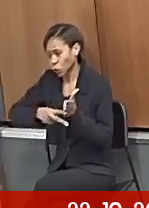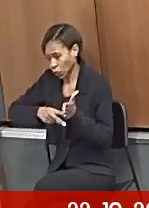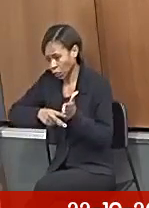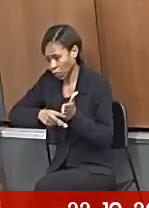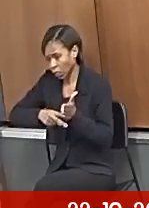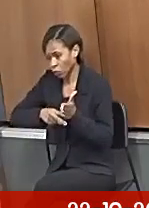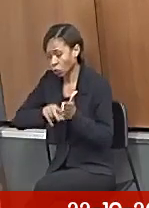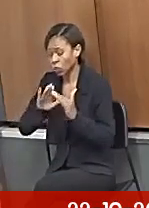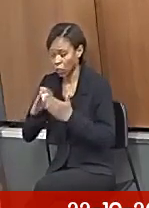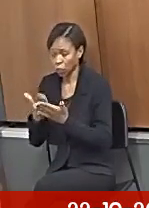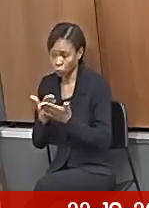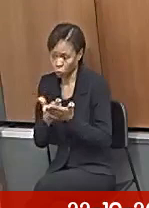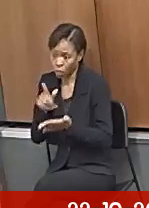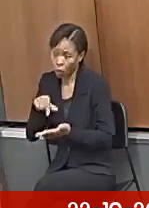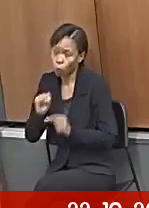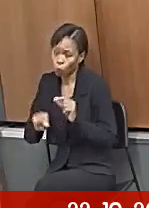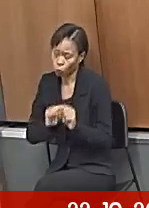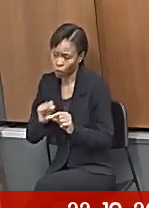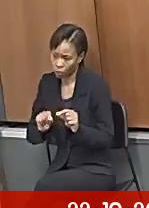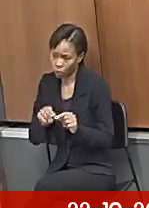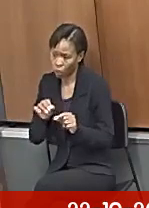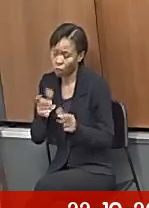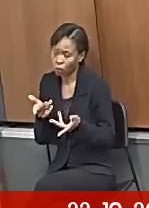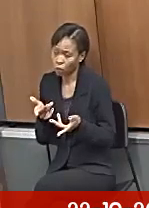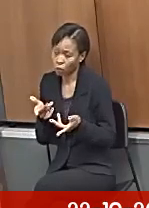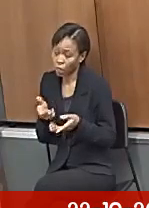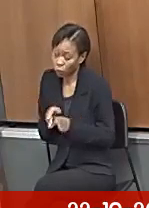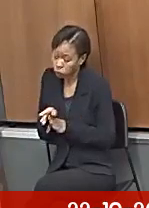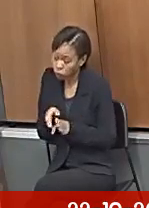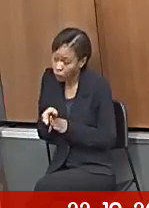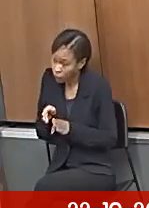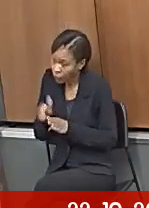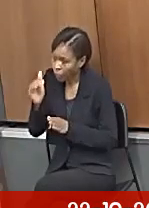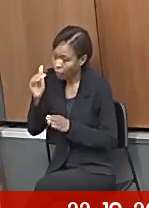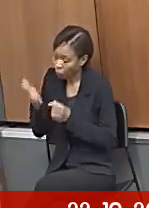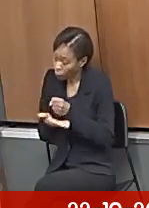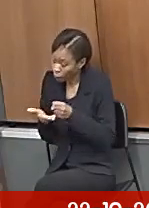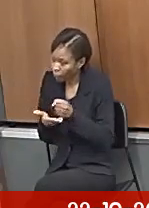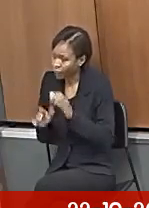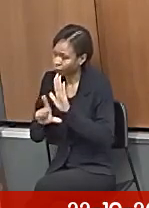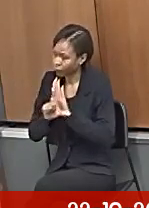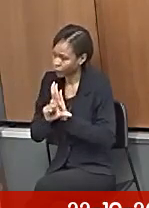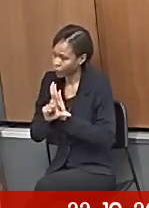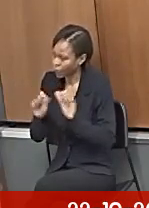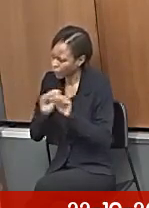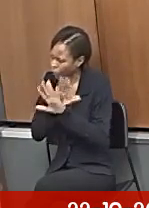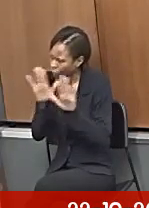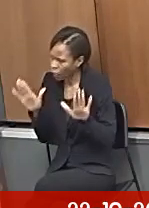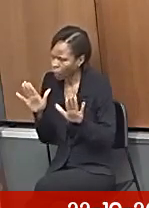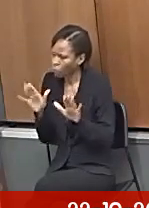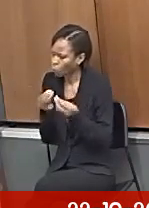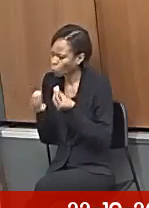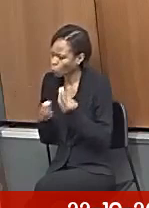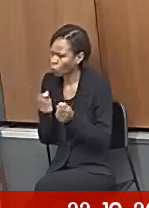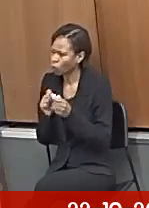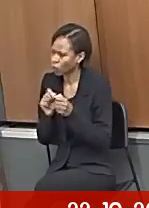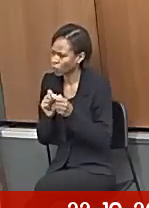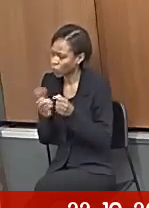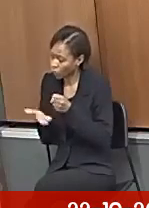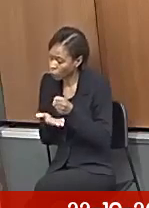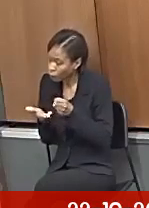as escolas é juridicamente orientar através das leis, orientar claramente o que deve ser feito de acordo com as